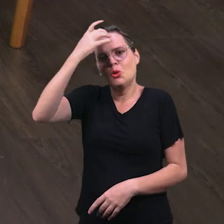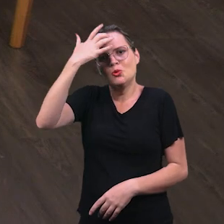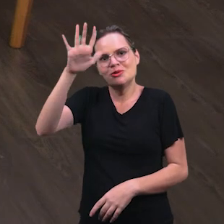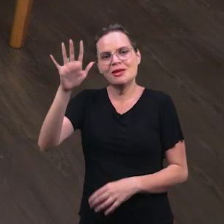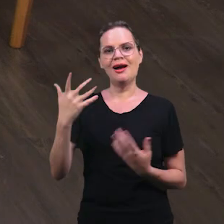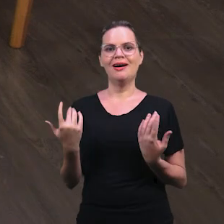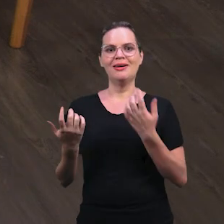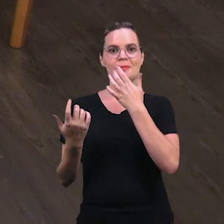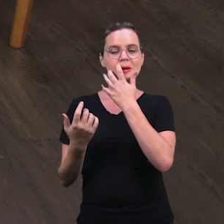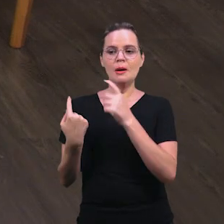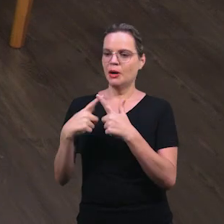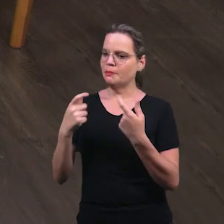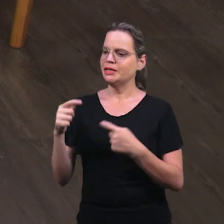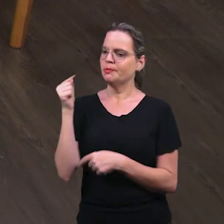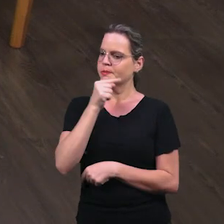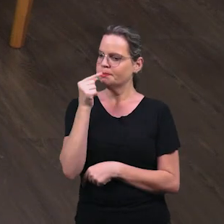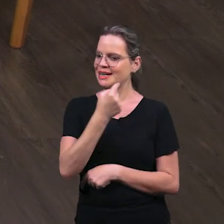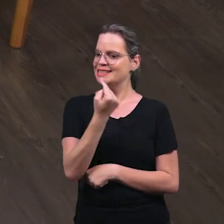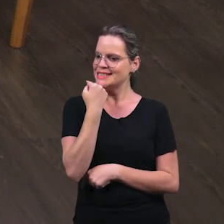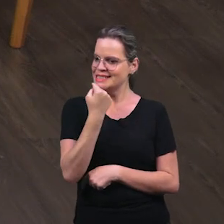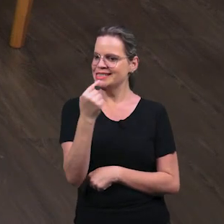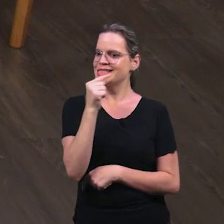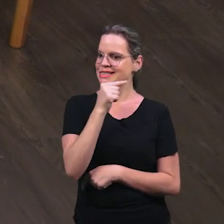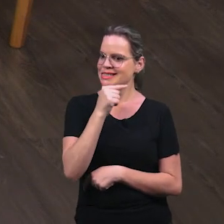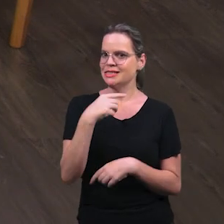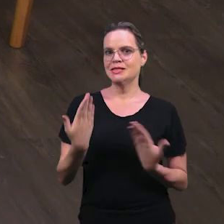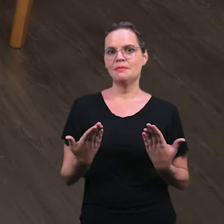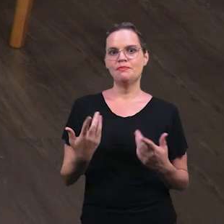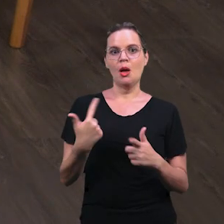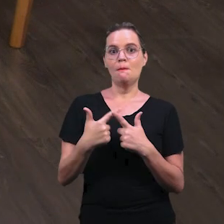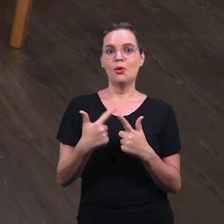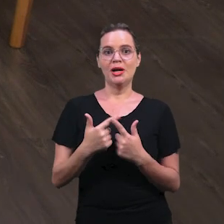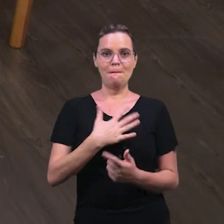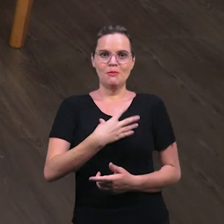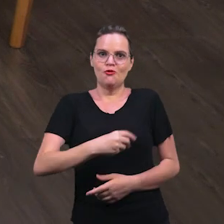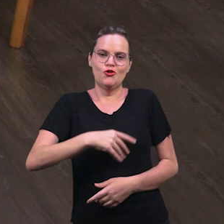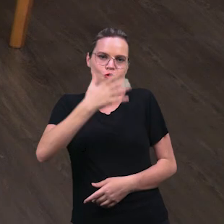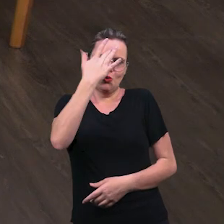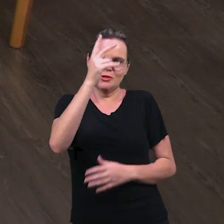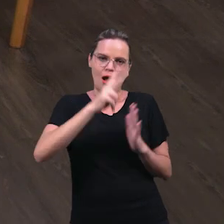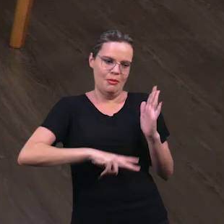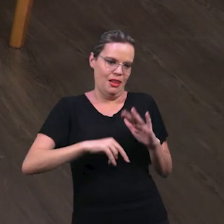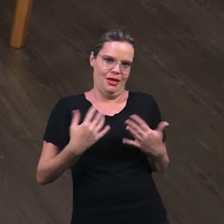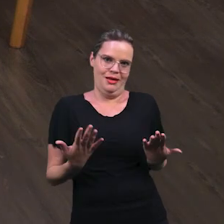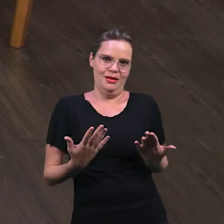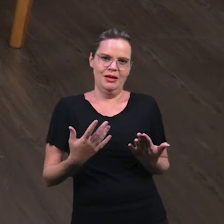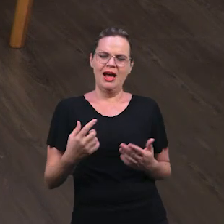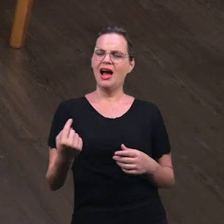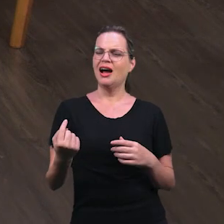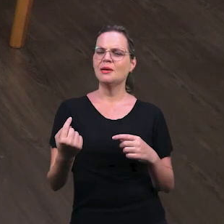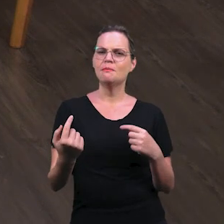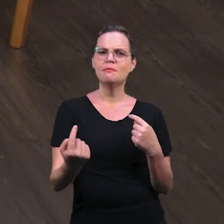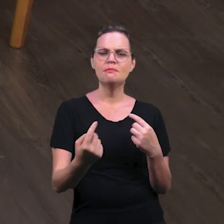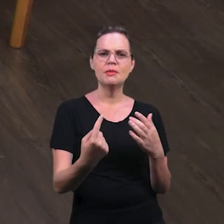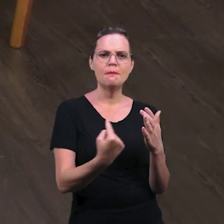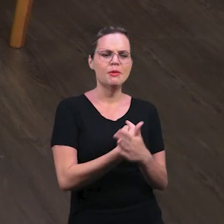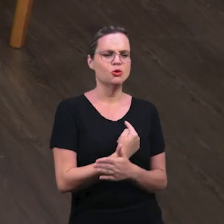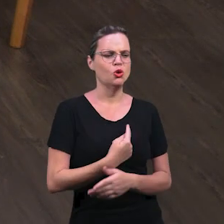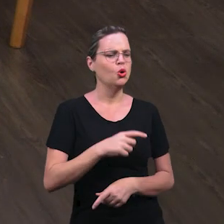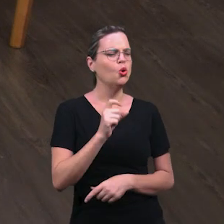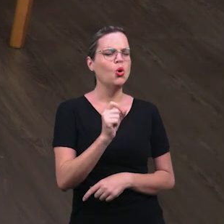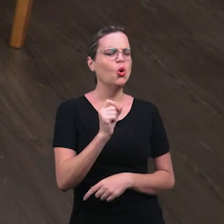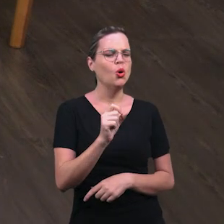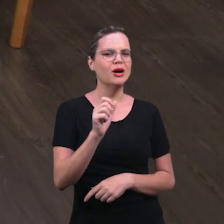E aí estava lá descrito, né? Olha, cuidar dos dentes. Aí meu filho ainda não lia, ele falava, mãe, não lia bem, ele falava, mãe, o que é